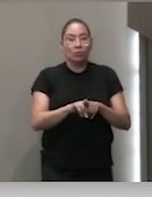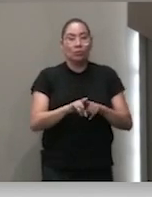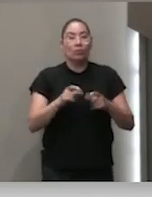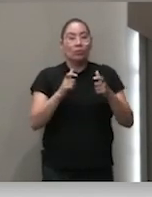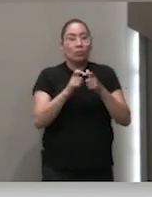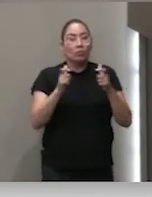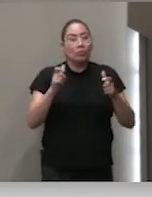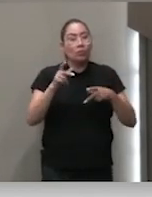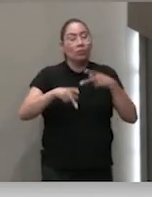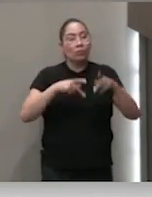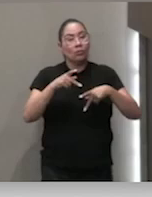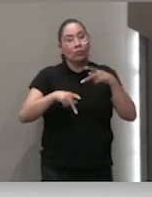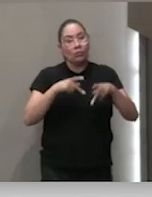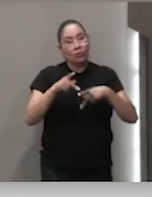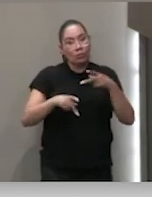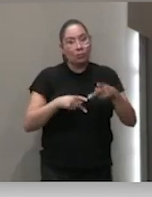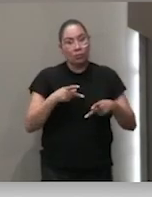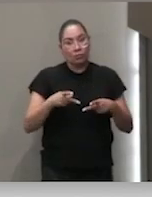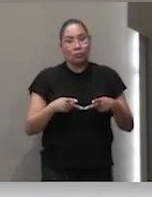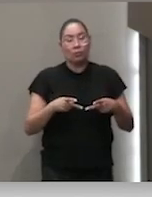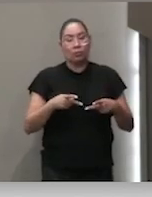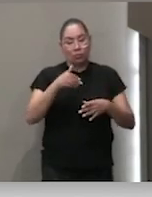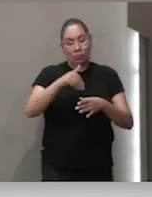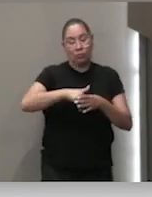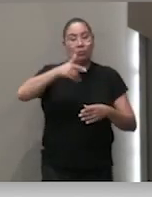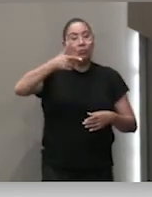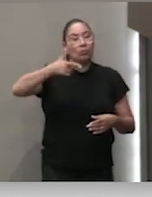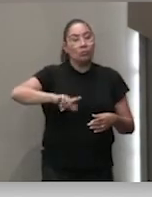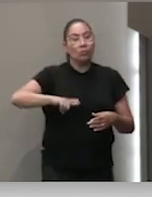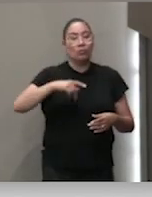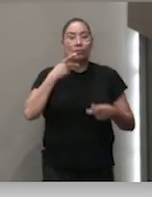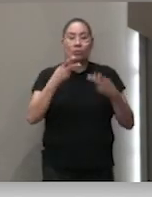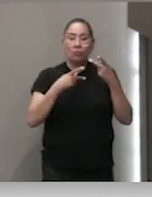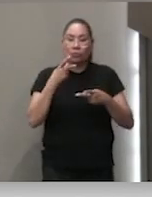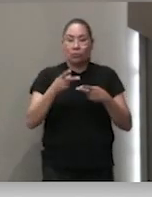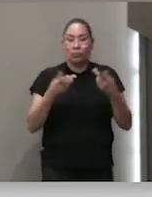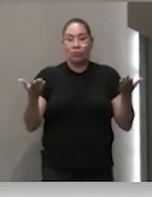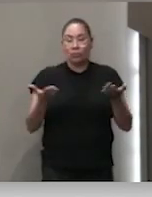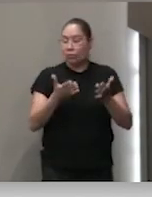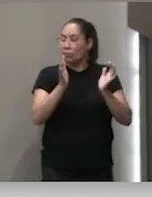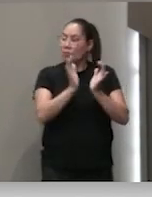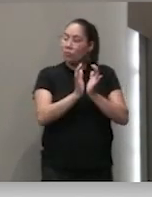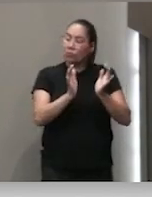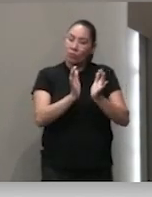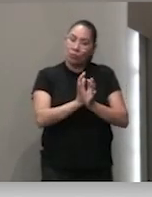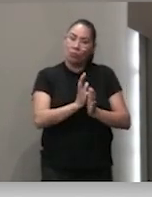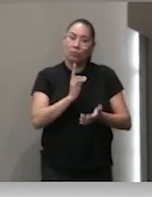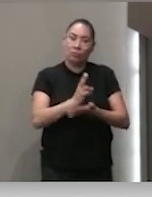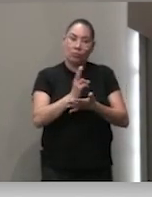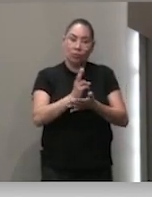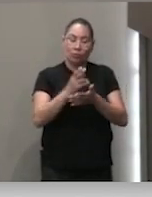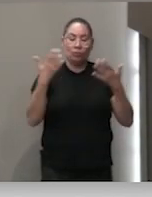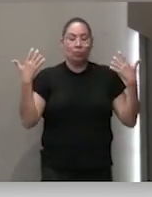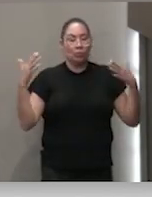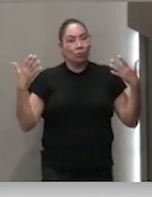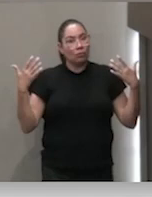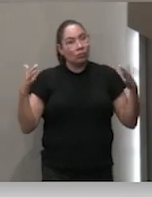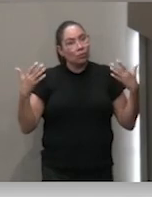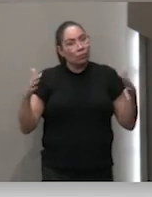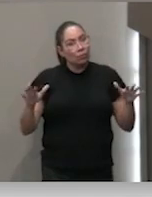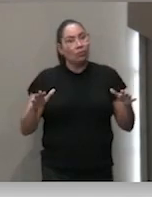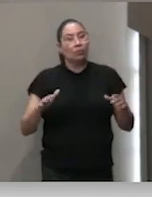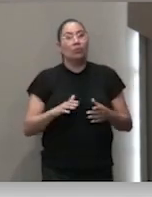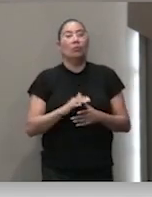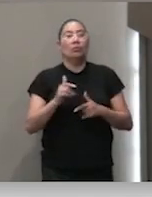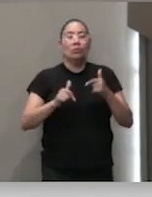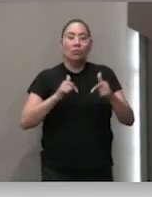a maioria da população, né, os reelegeram, né, e eu falo aqui agora dos meus colegas que aqui estão, parabéns, que continuem com o